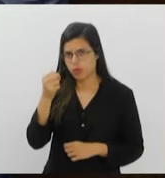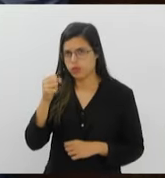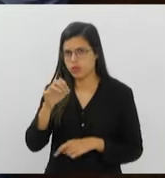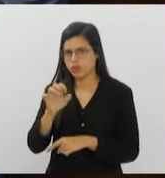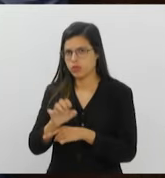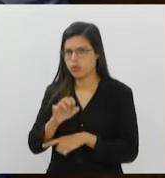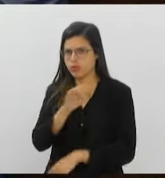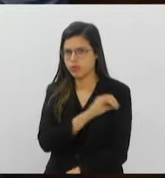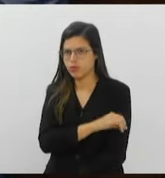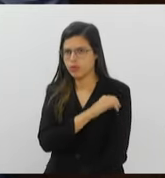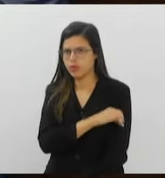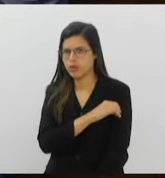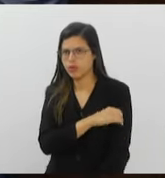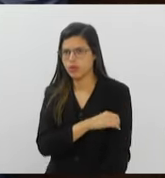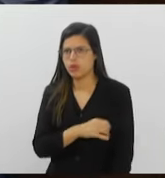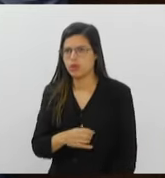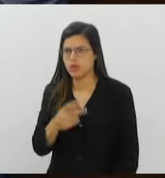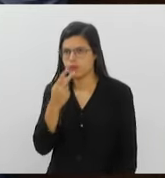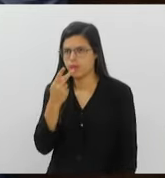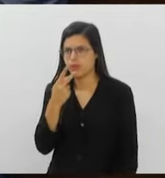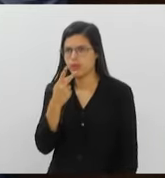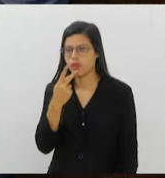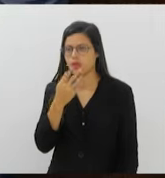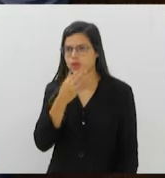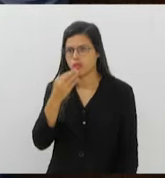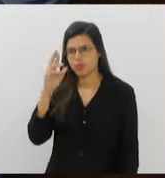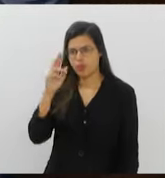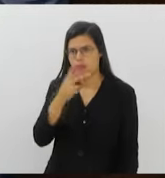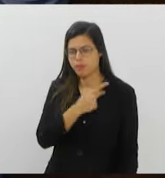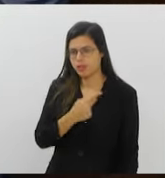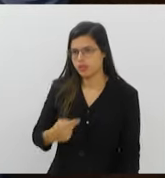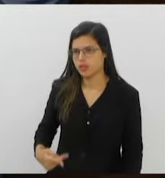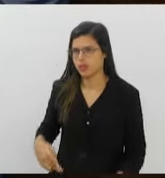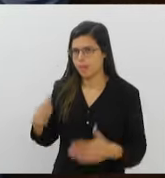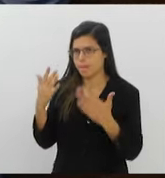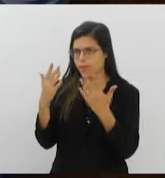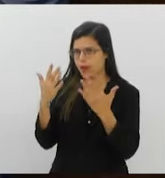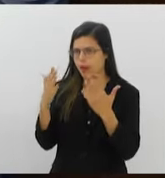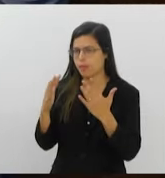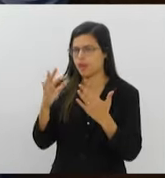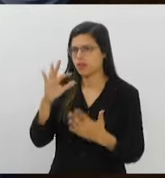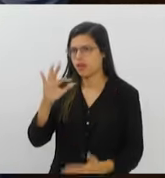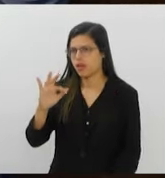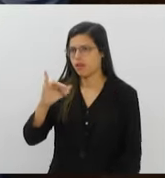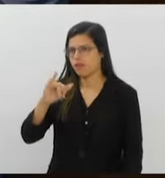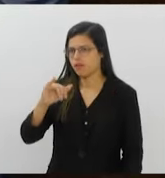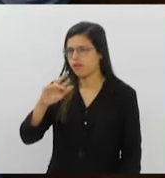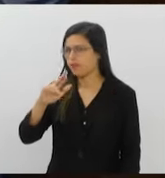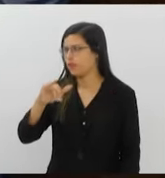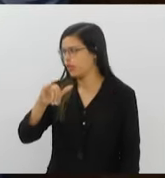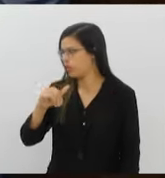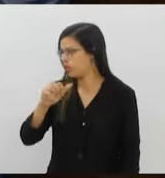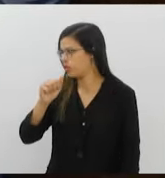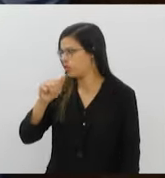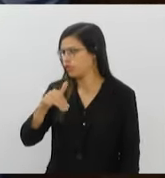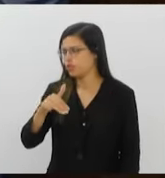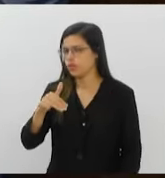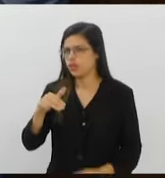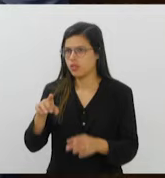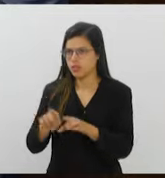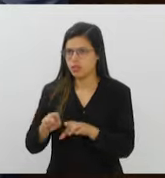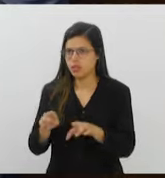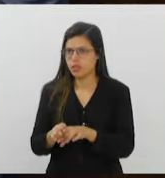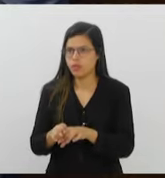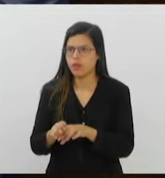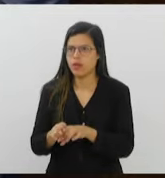Janeiro. Dizer, senhor presidente, que eu quero parabenizar a Firjan também, que abraçou essa causa,